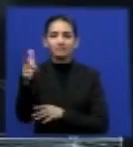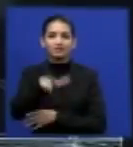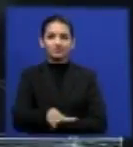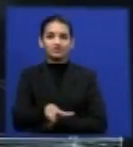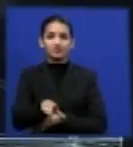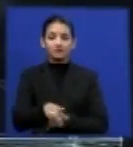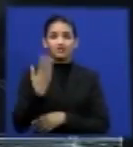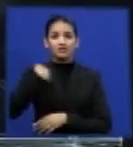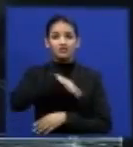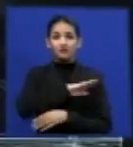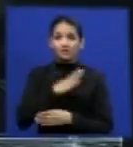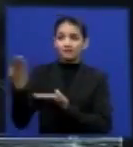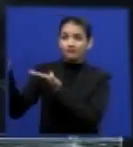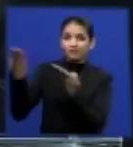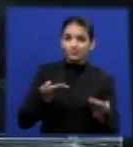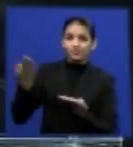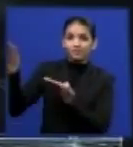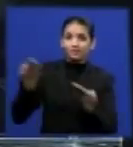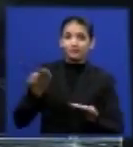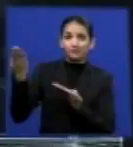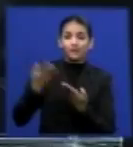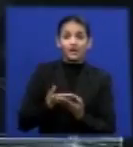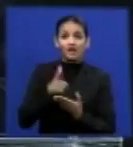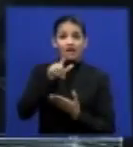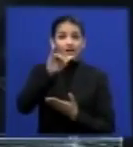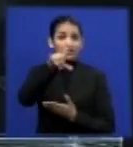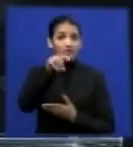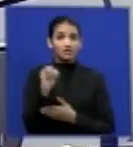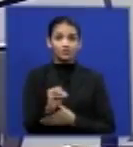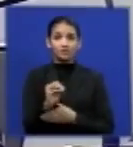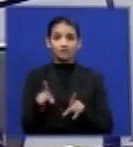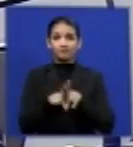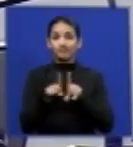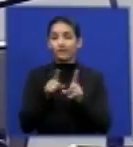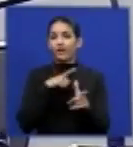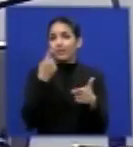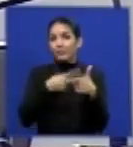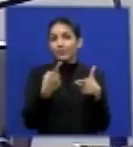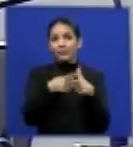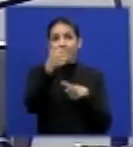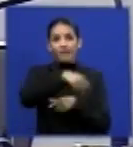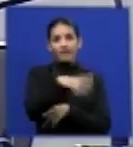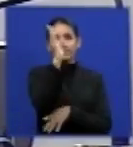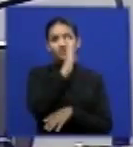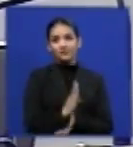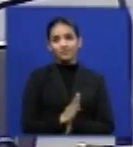importando lixo diretamente para ser tratado e destinado no Brasil.